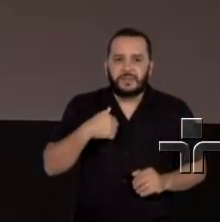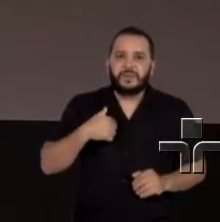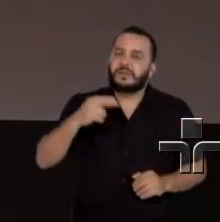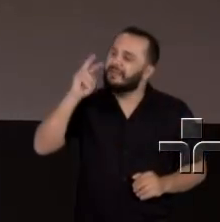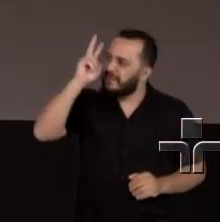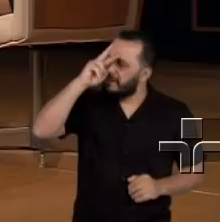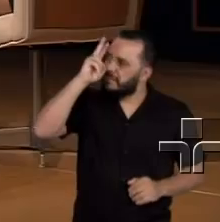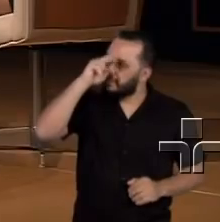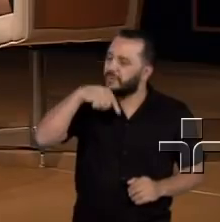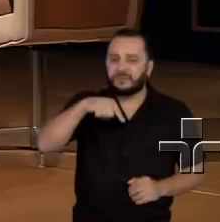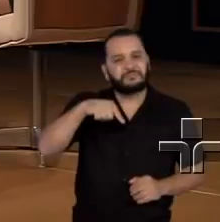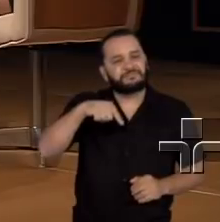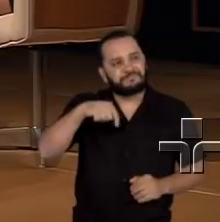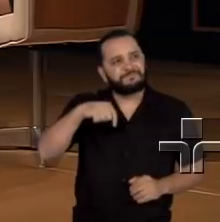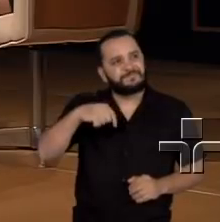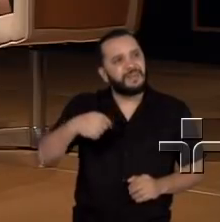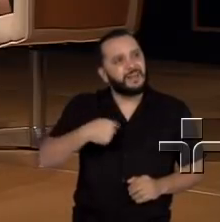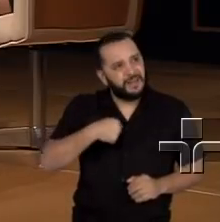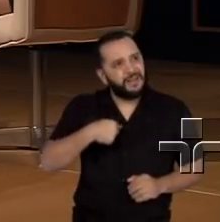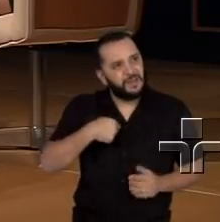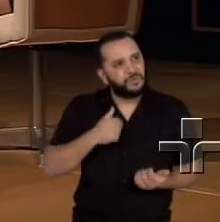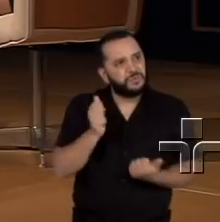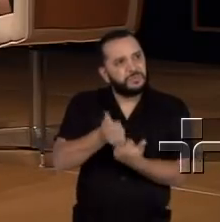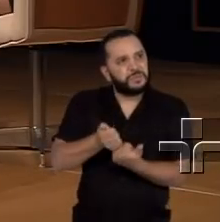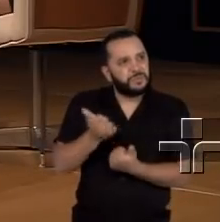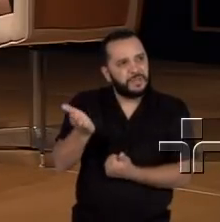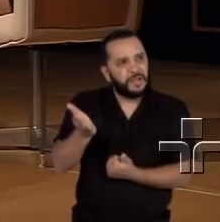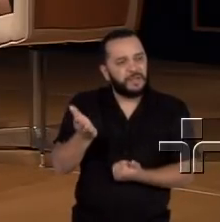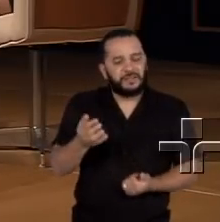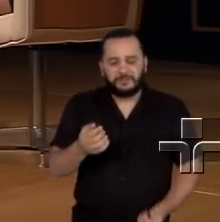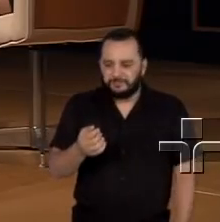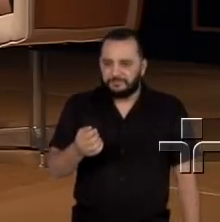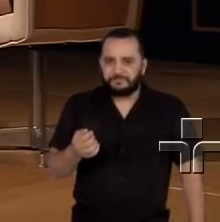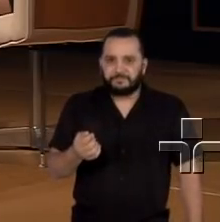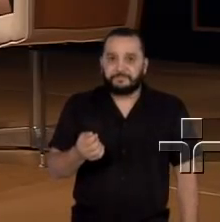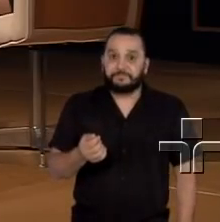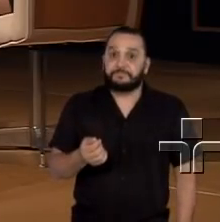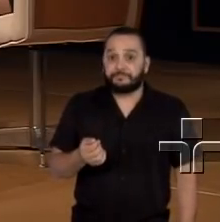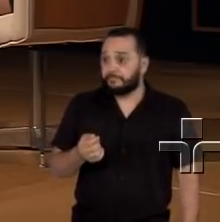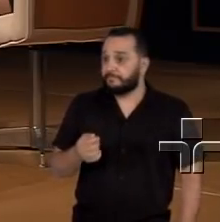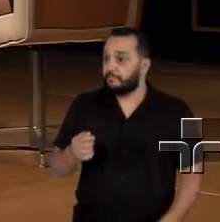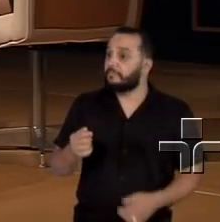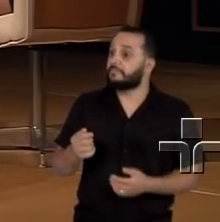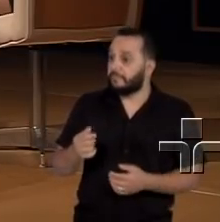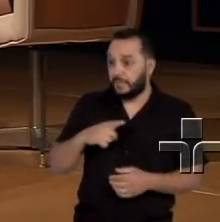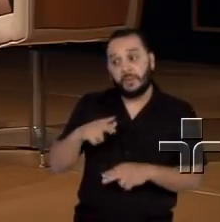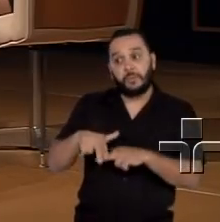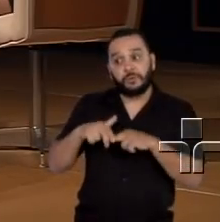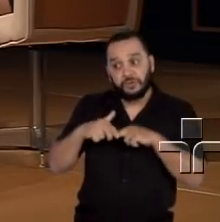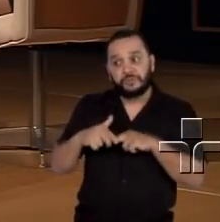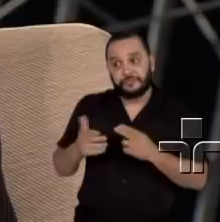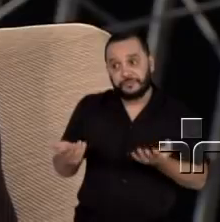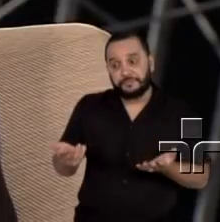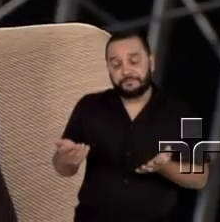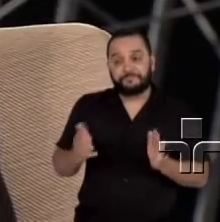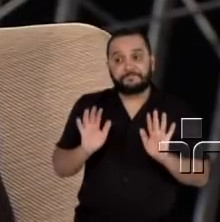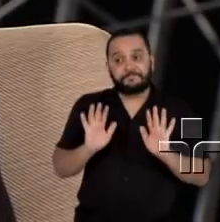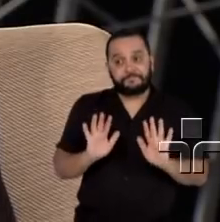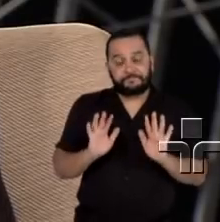história, que tenha sido eu a fazer isso. Nada é por acaso, né? Não é? Então,